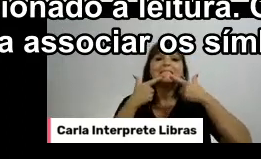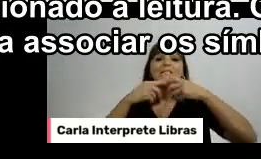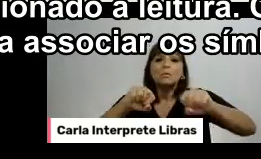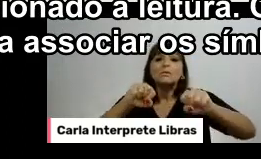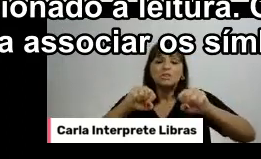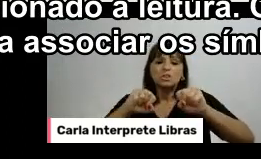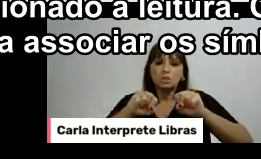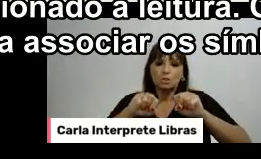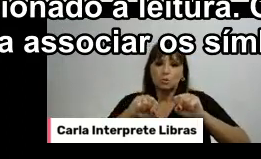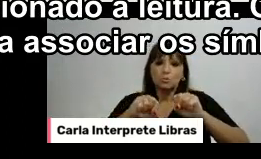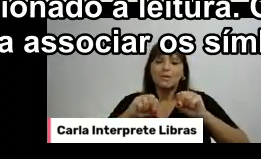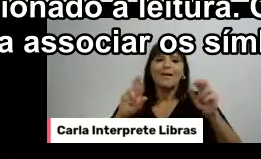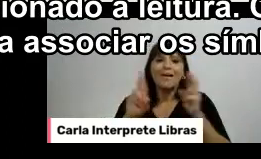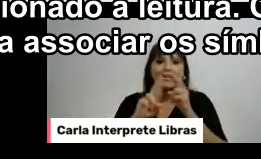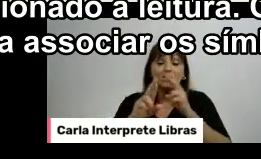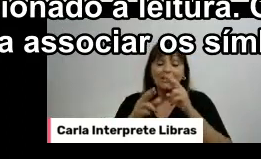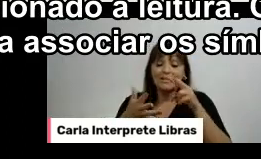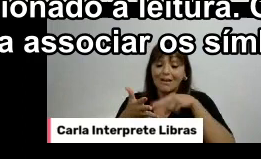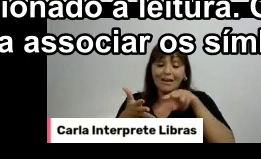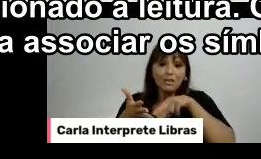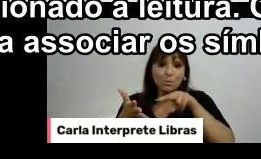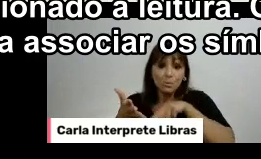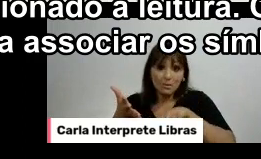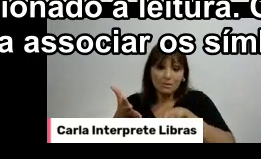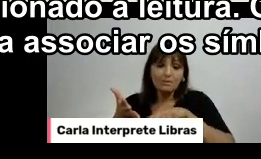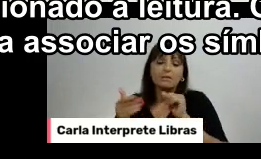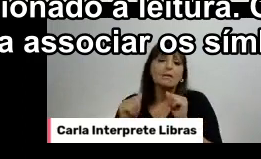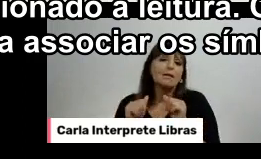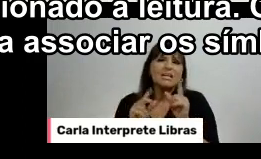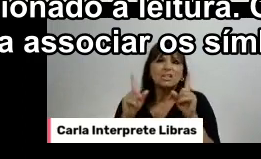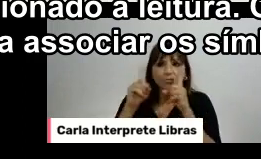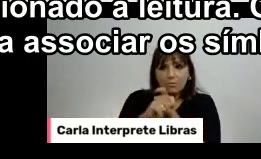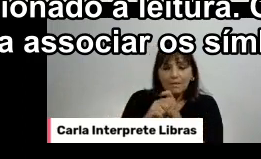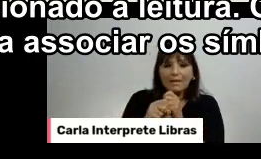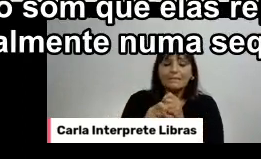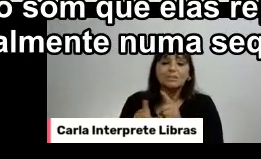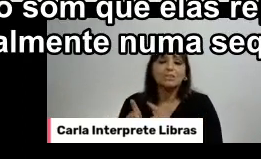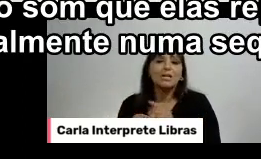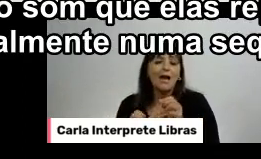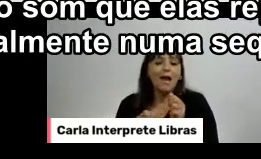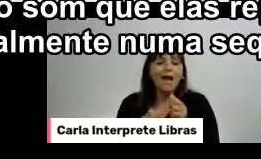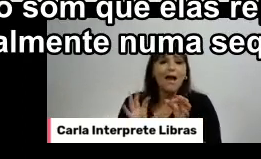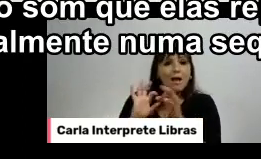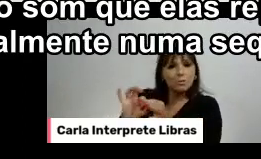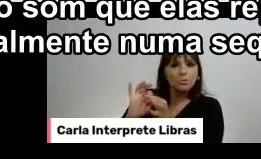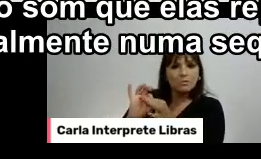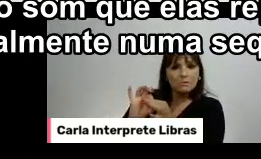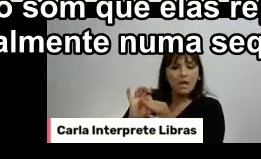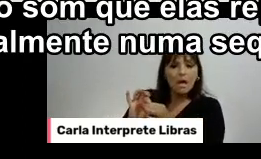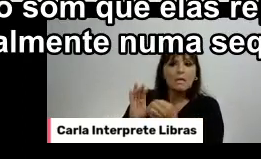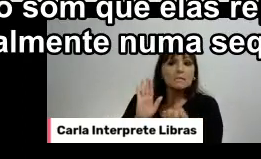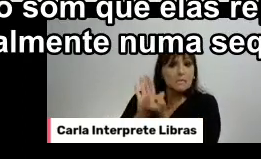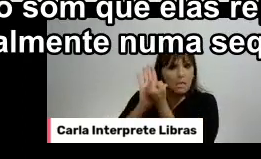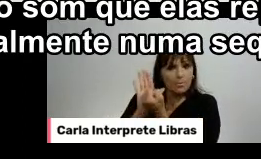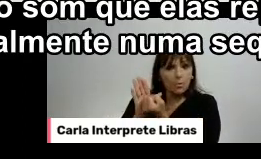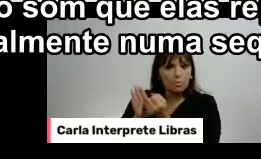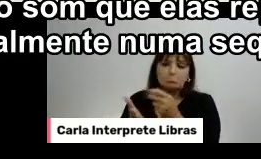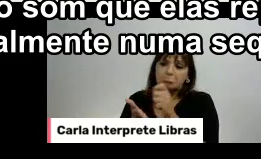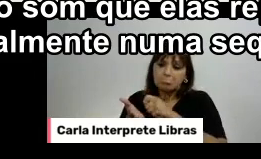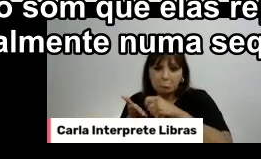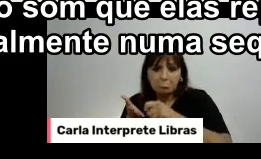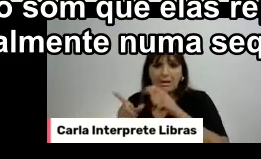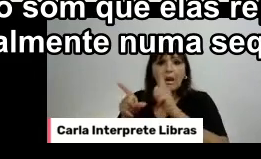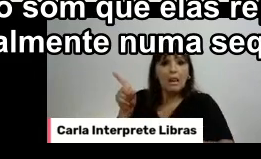dislexo, ele tem dificuldade para associar os símbolos gráficos às letras com o som que elas representam e